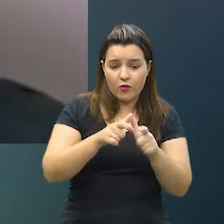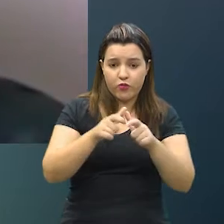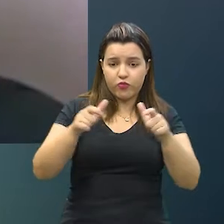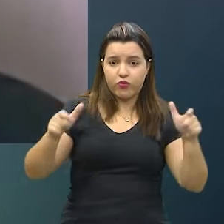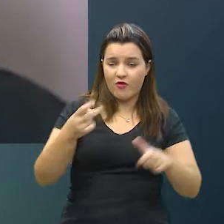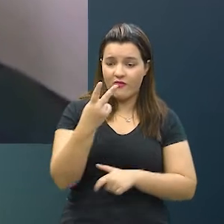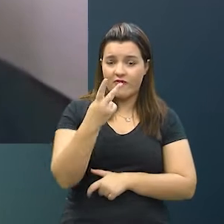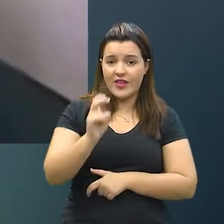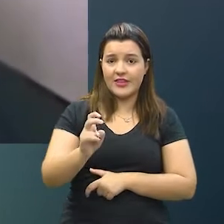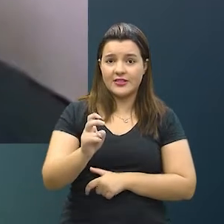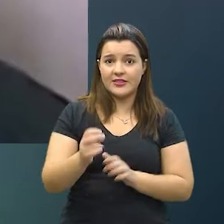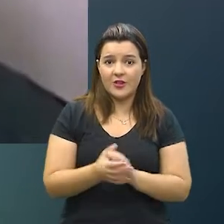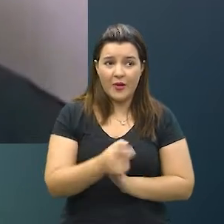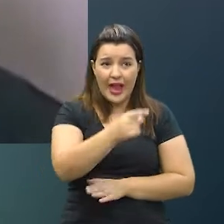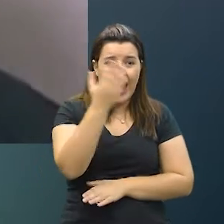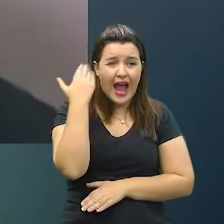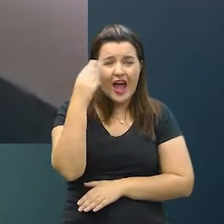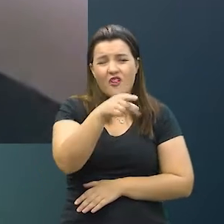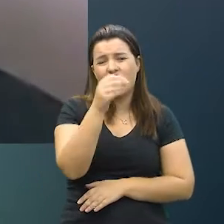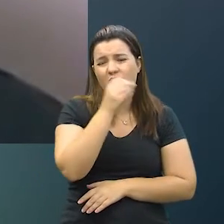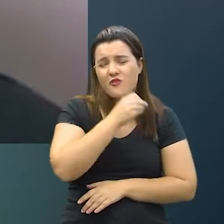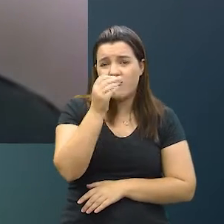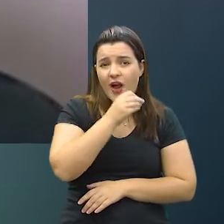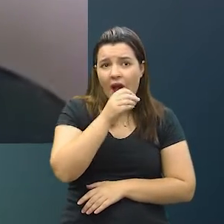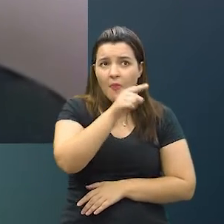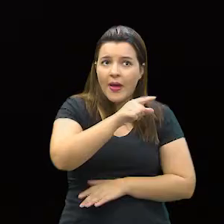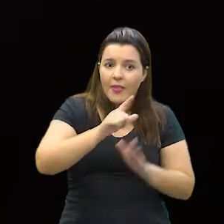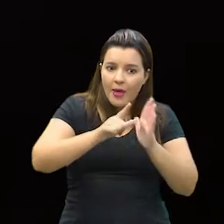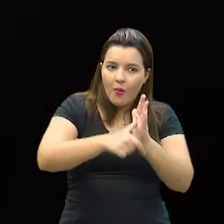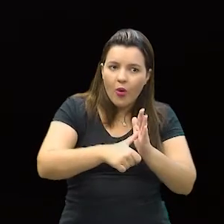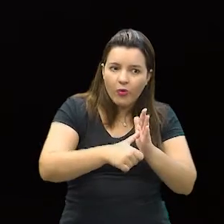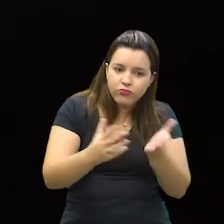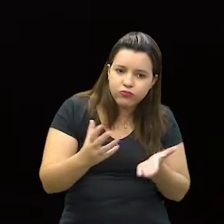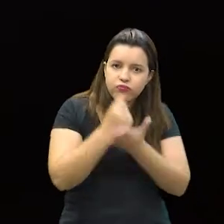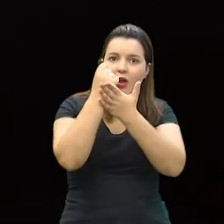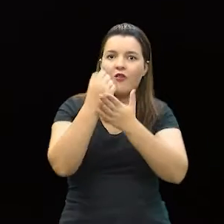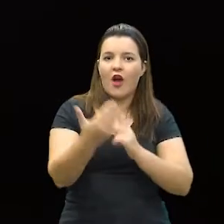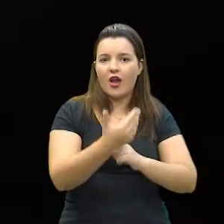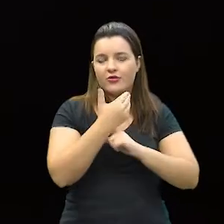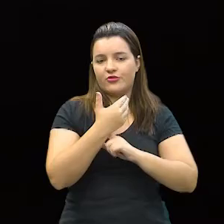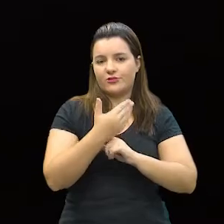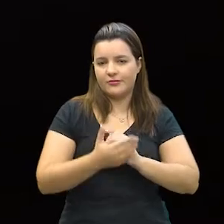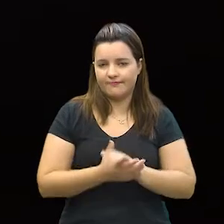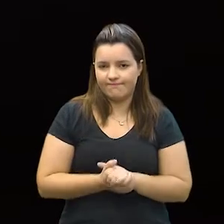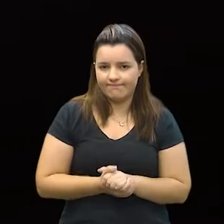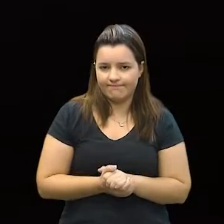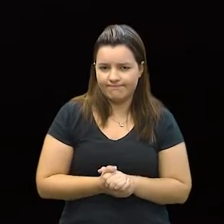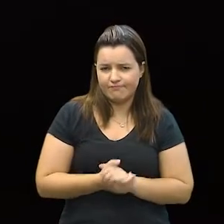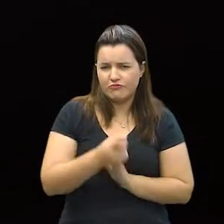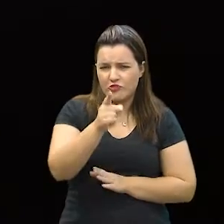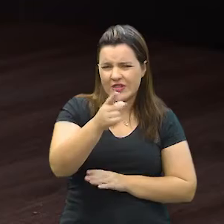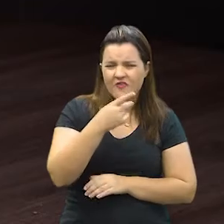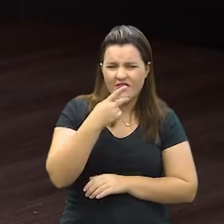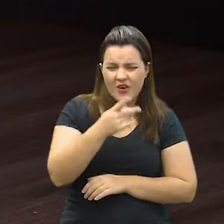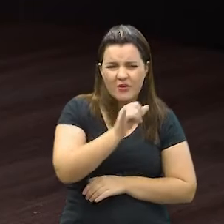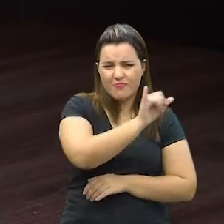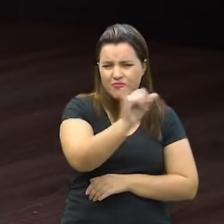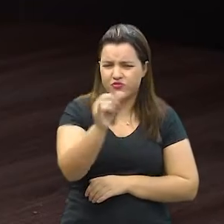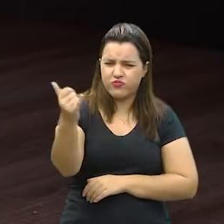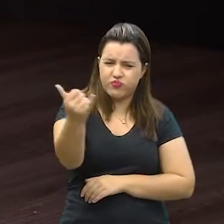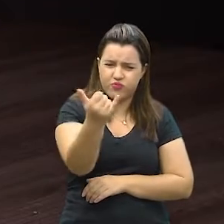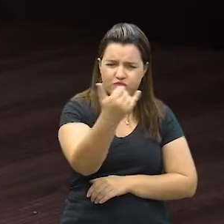para a gente, que era pouco rentável, foi a nossa salvação. Você falou aí da indicação. O